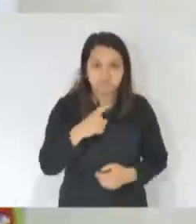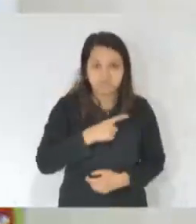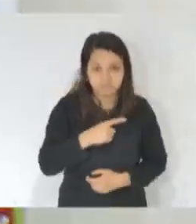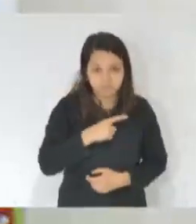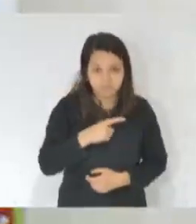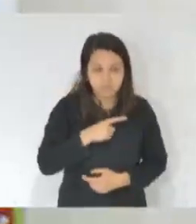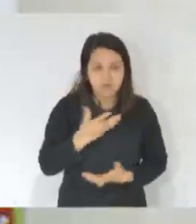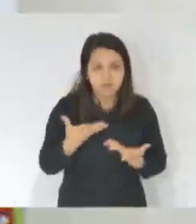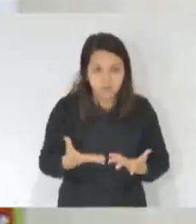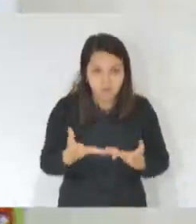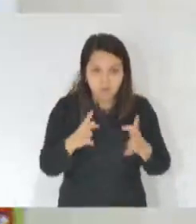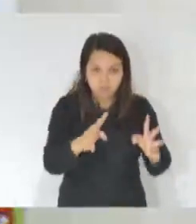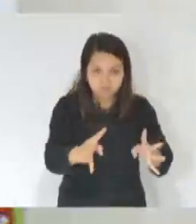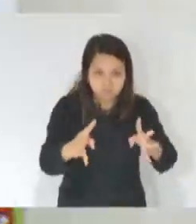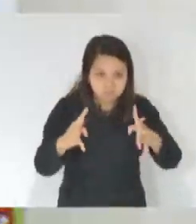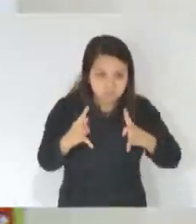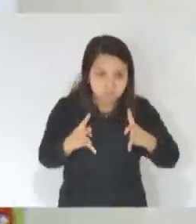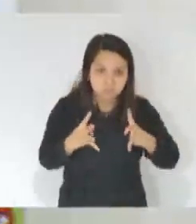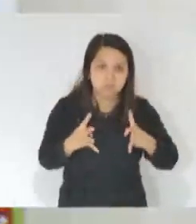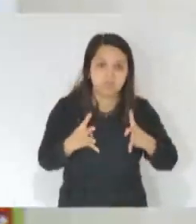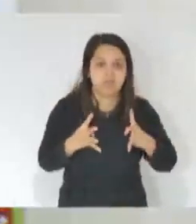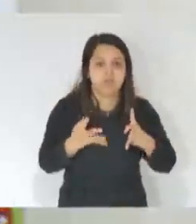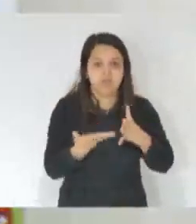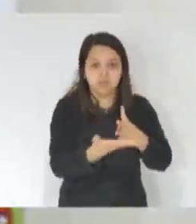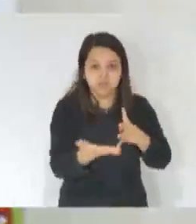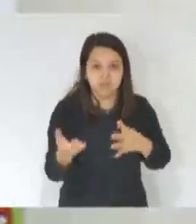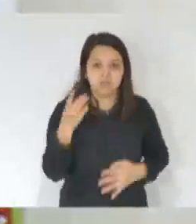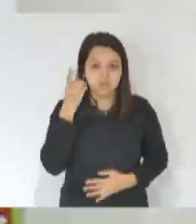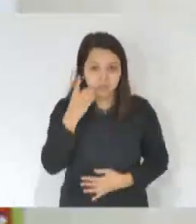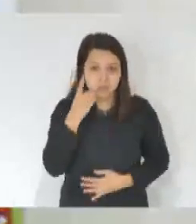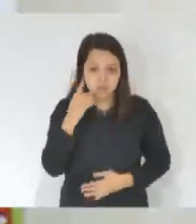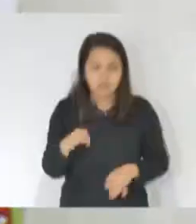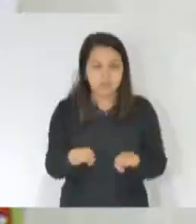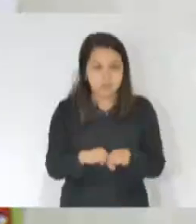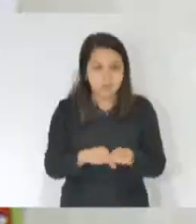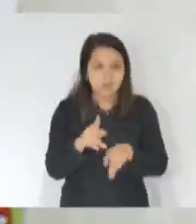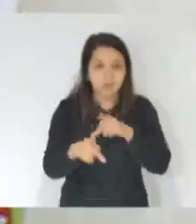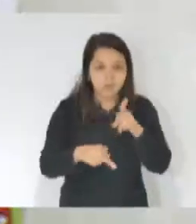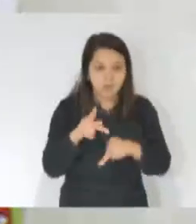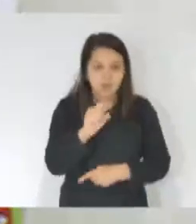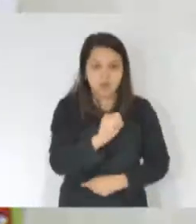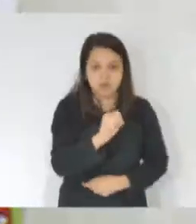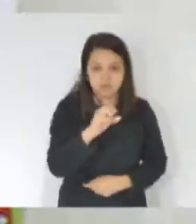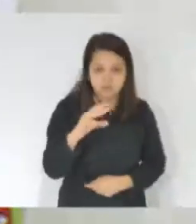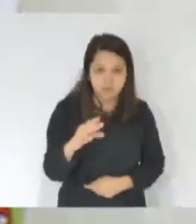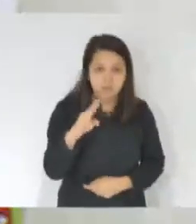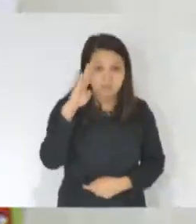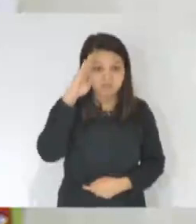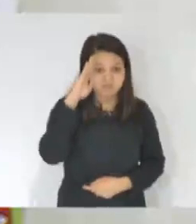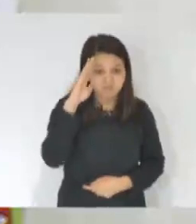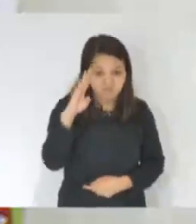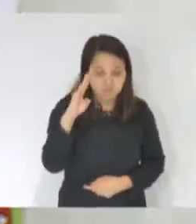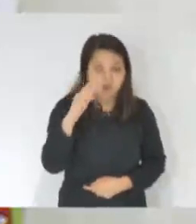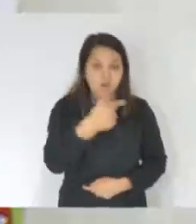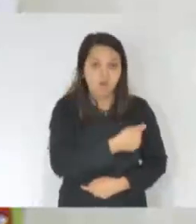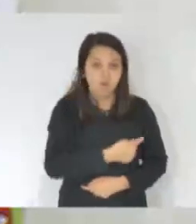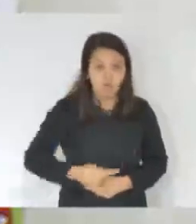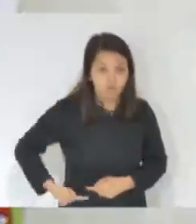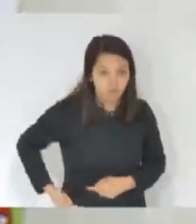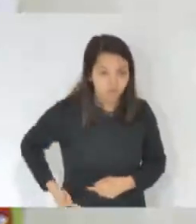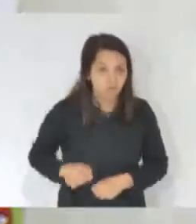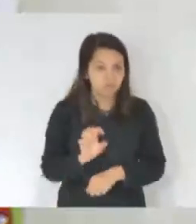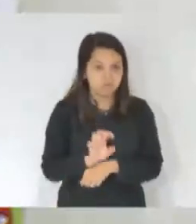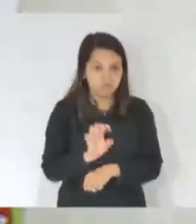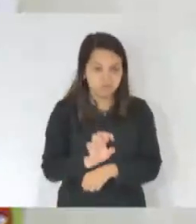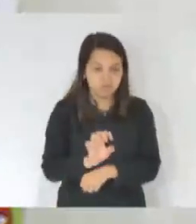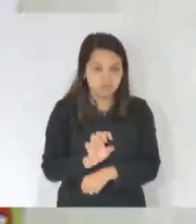atenção dos senhores deputados e também do catarinense, principalmente do governo estadual,